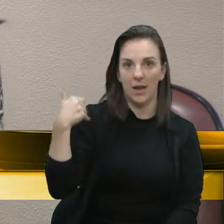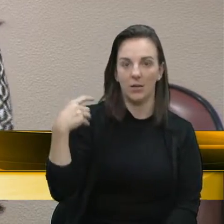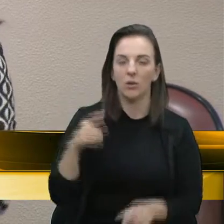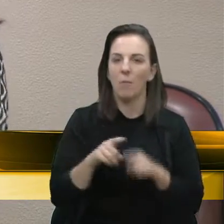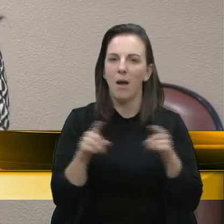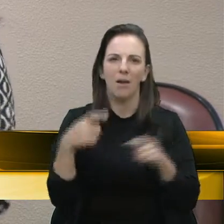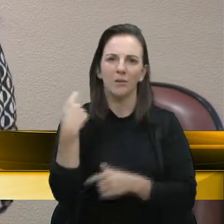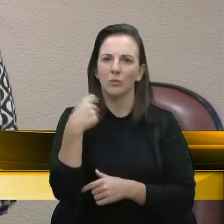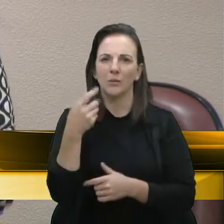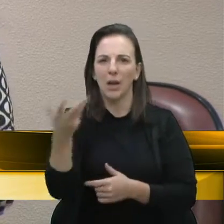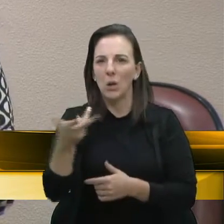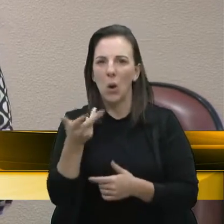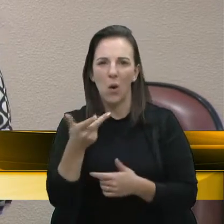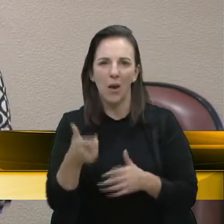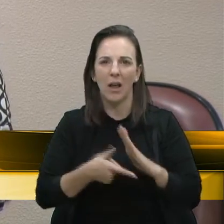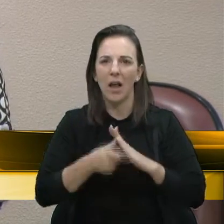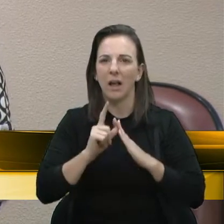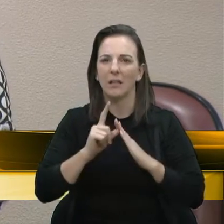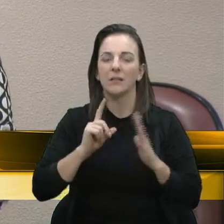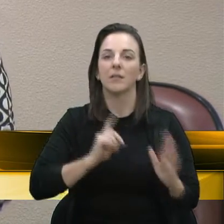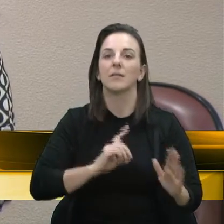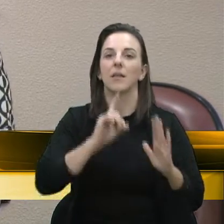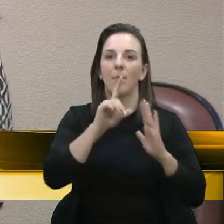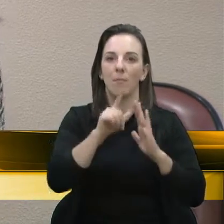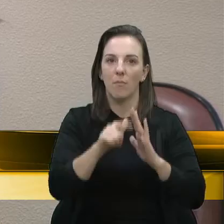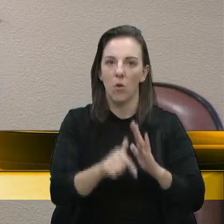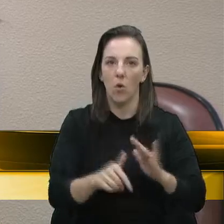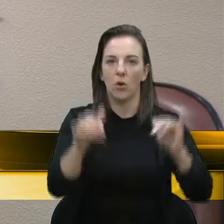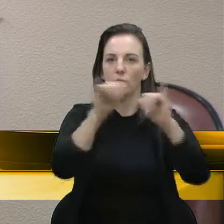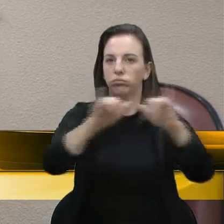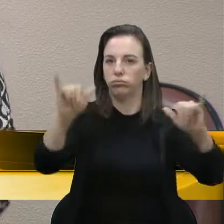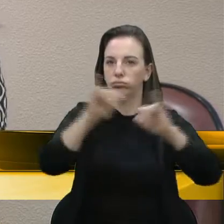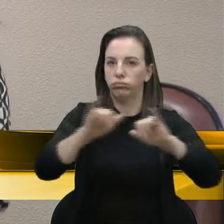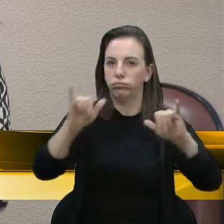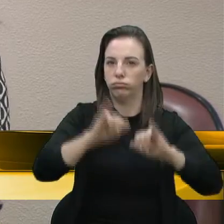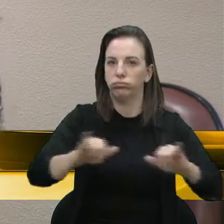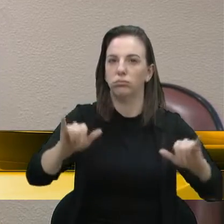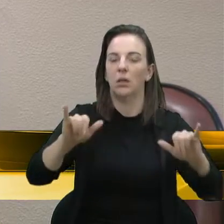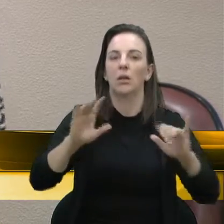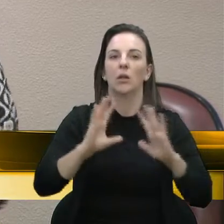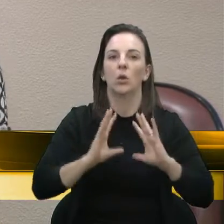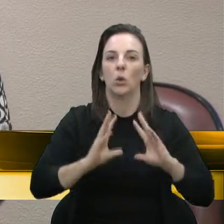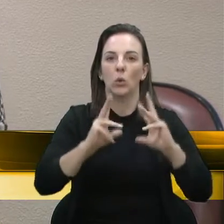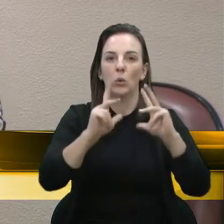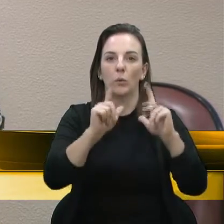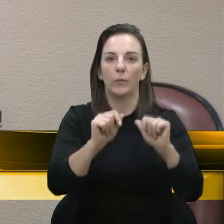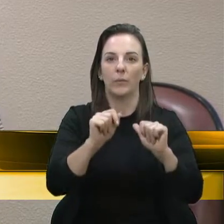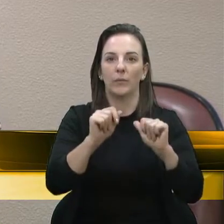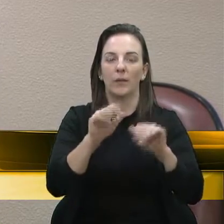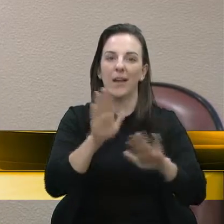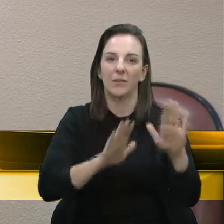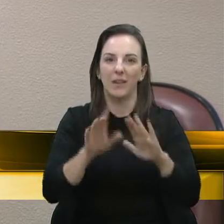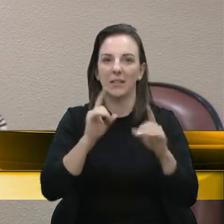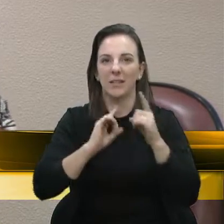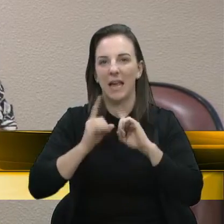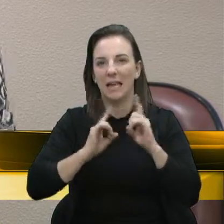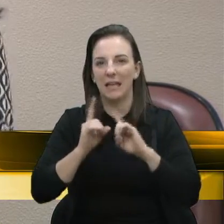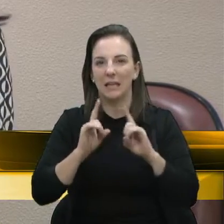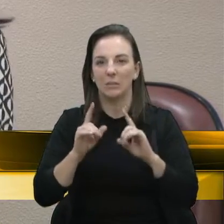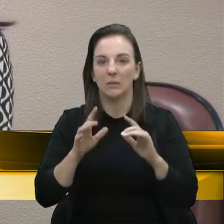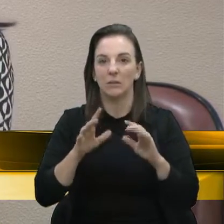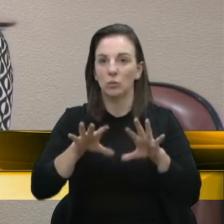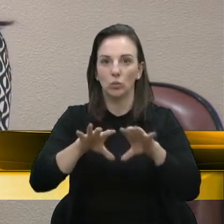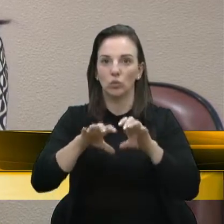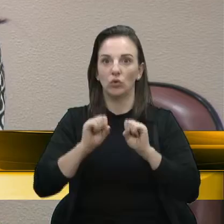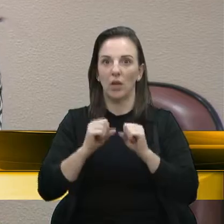as informações serão repassadas. A gente tem dificuldade, a gente às vezes reclama, não chega a informação. Bom, não tem outra